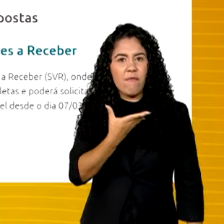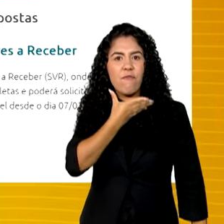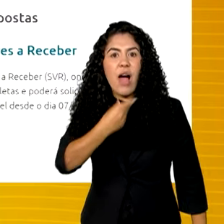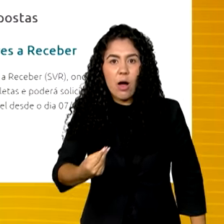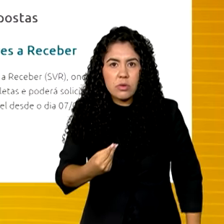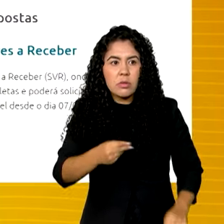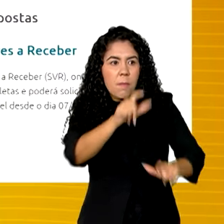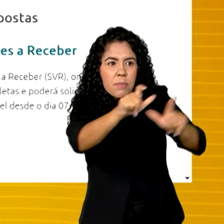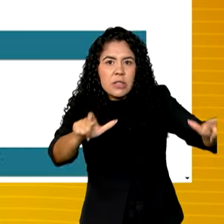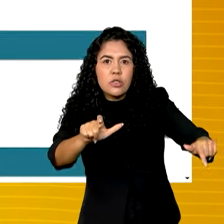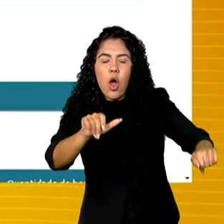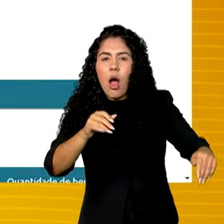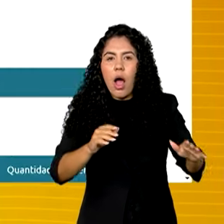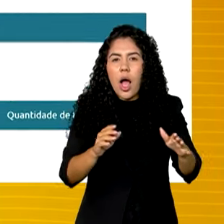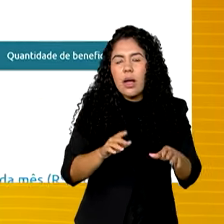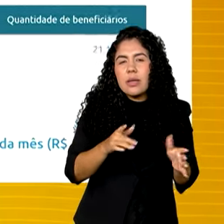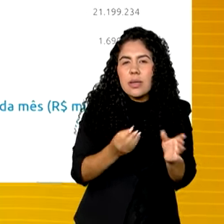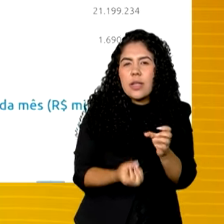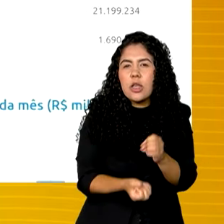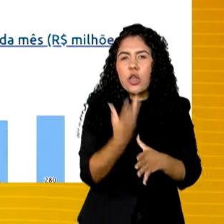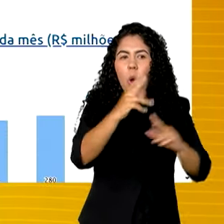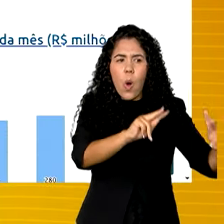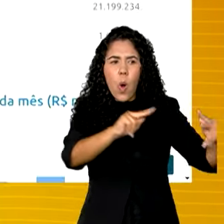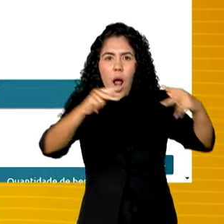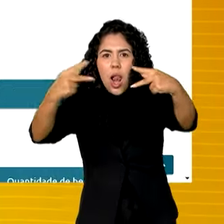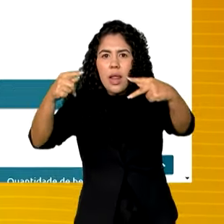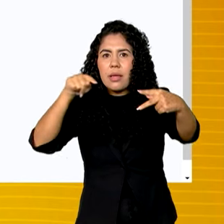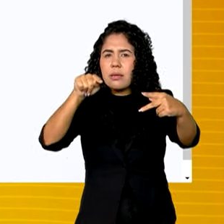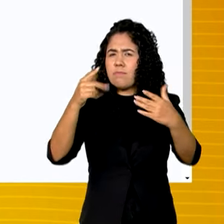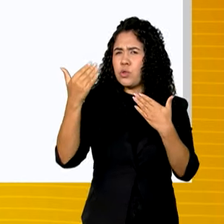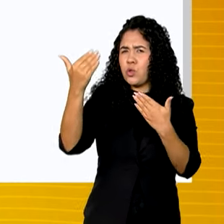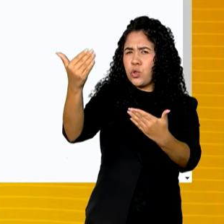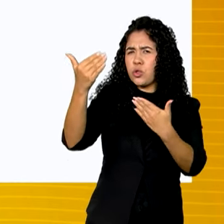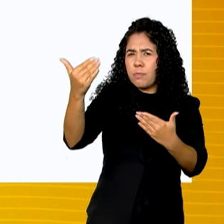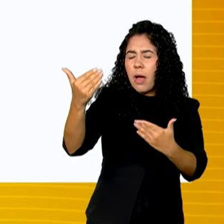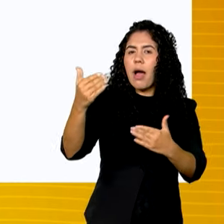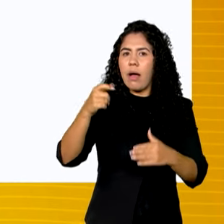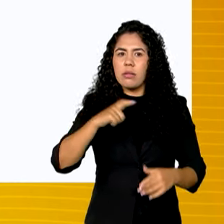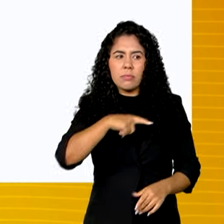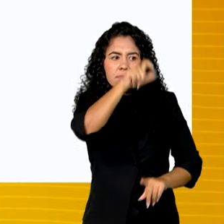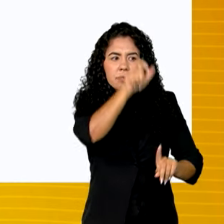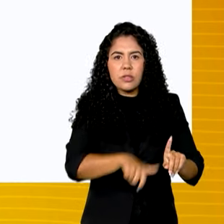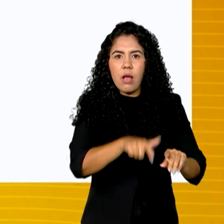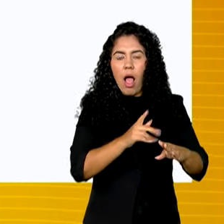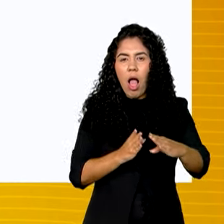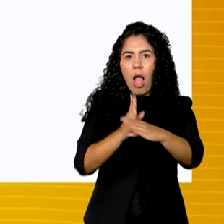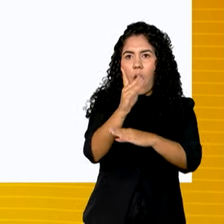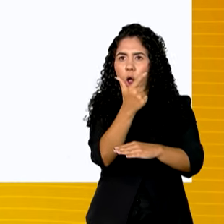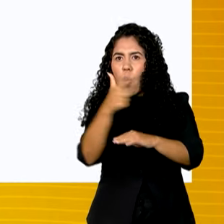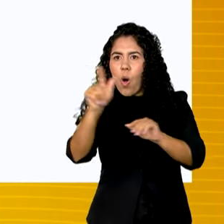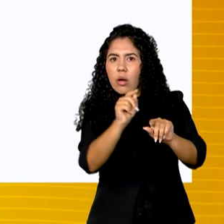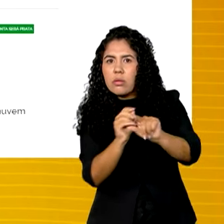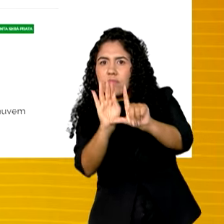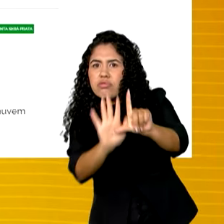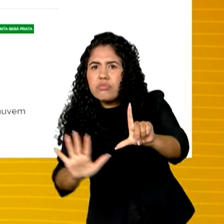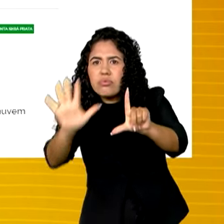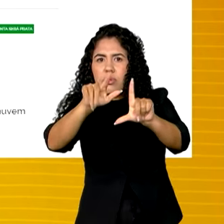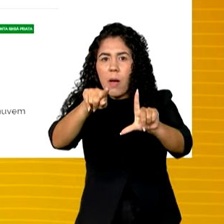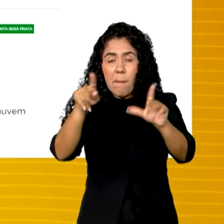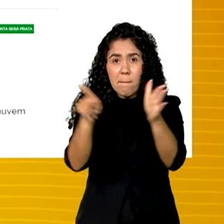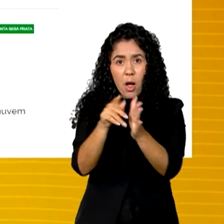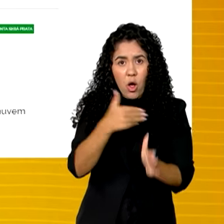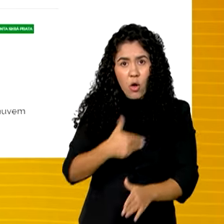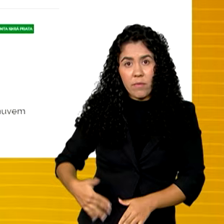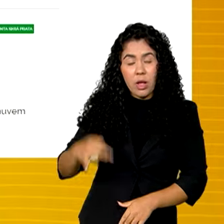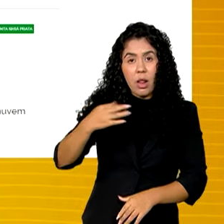golpistas criaram um link suspeito que leva o usuário a um ambiente digital simulando as páginas oficiais do governo federal os